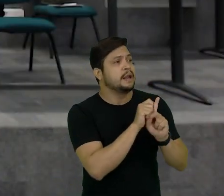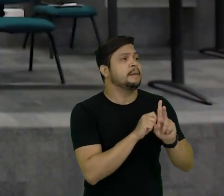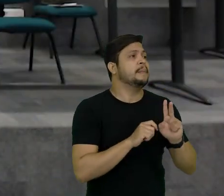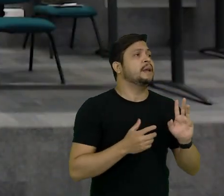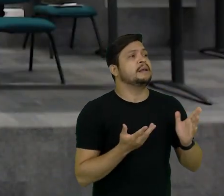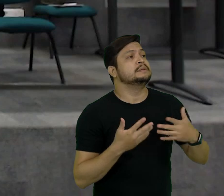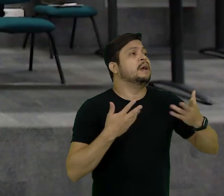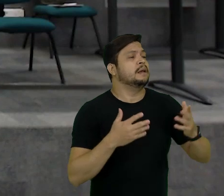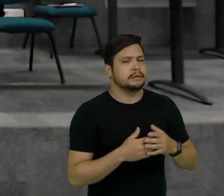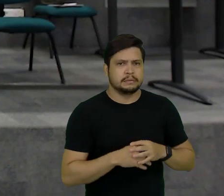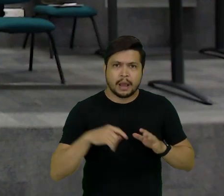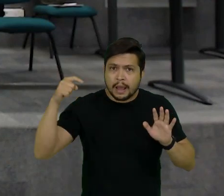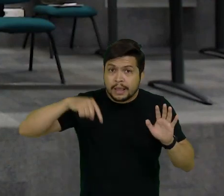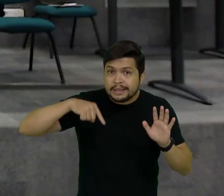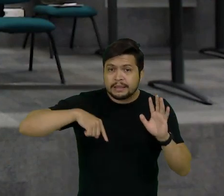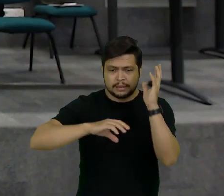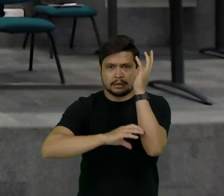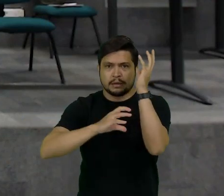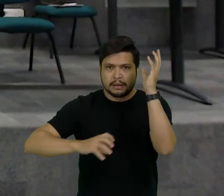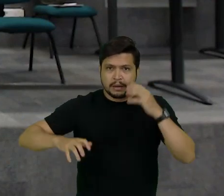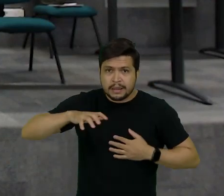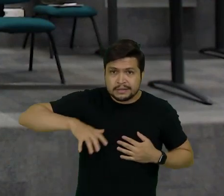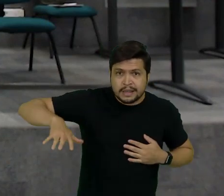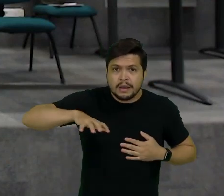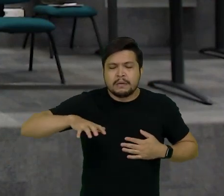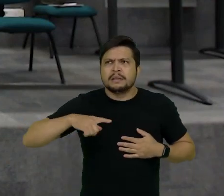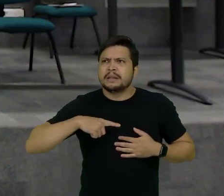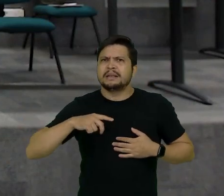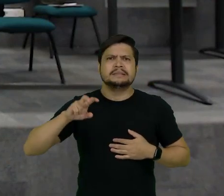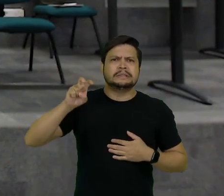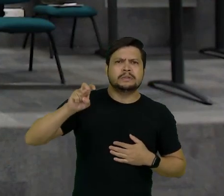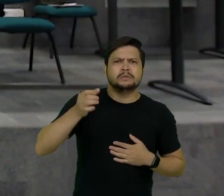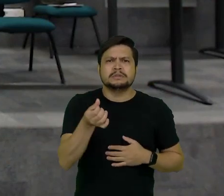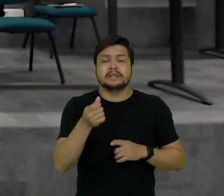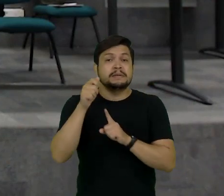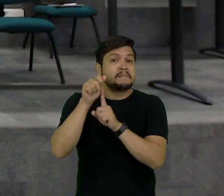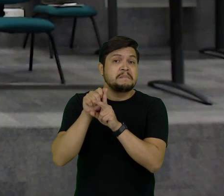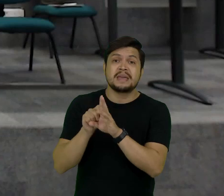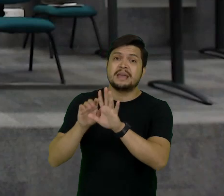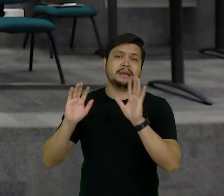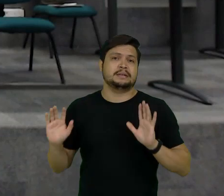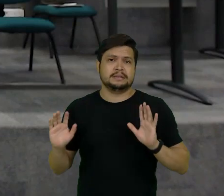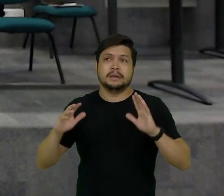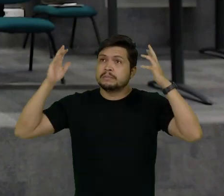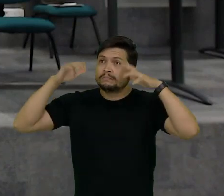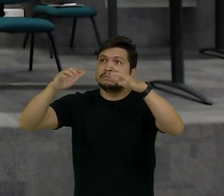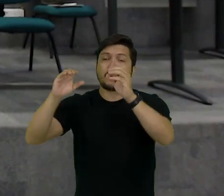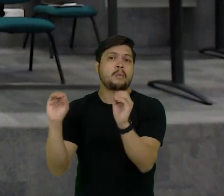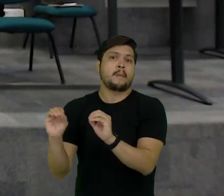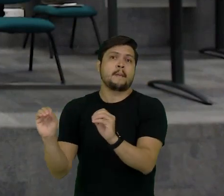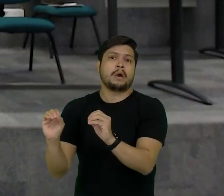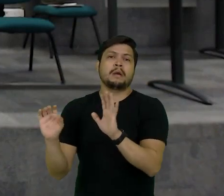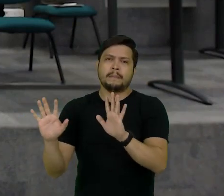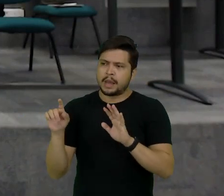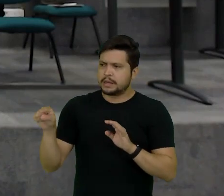meses, a gente passa 5, 6 meses aqui, a gente tem pastos diferidos, a gente